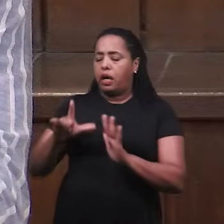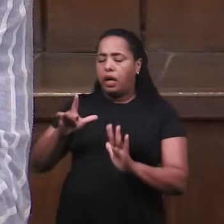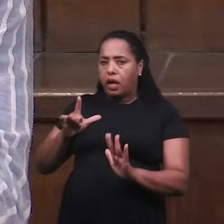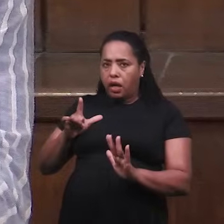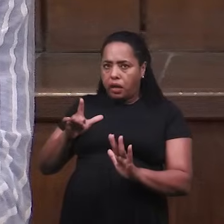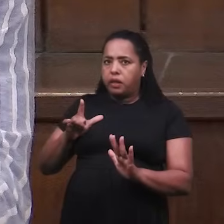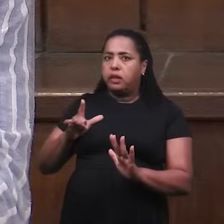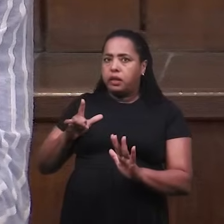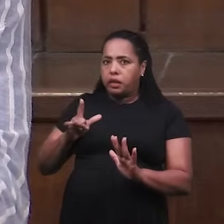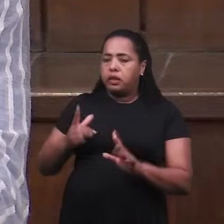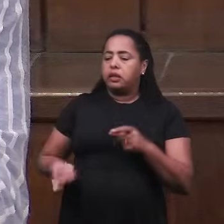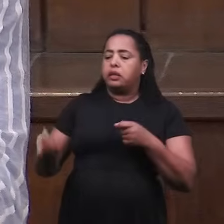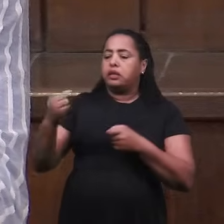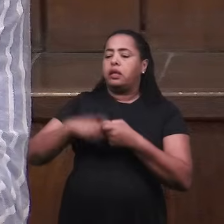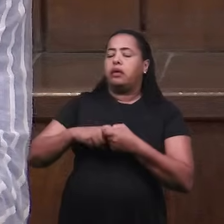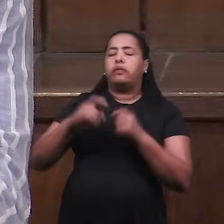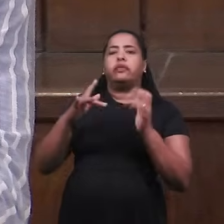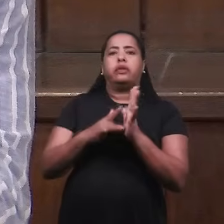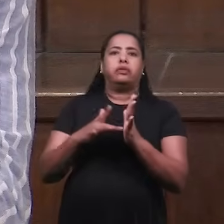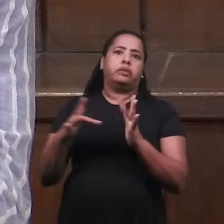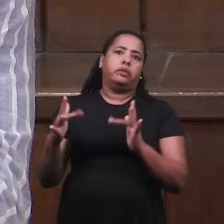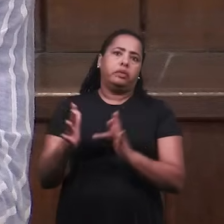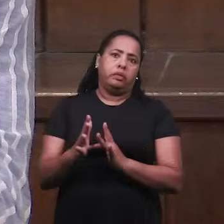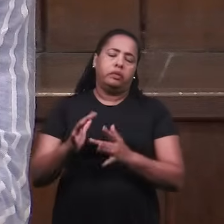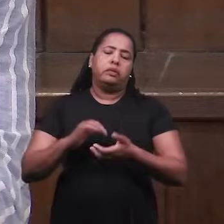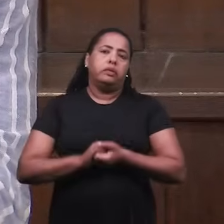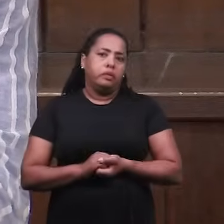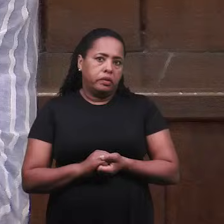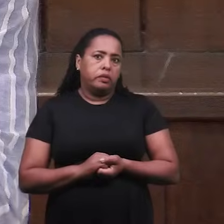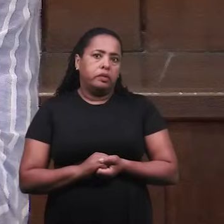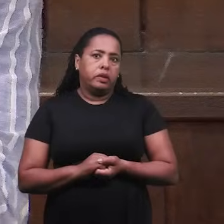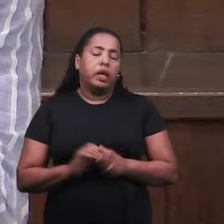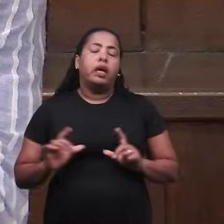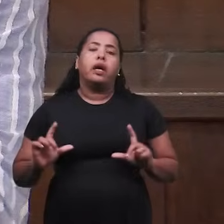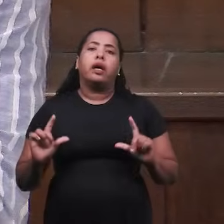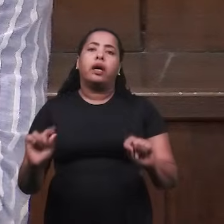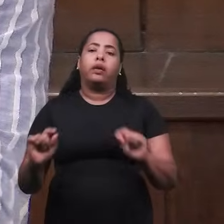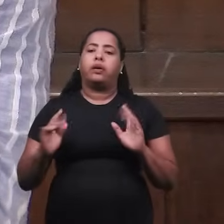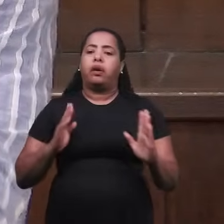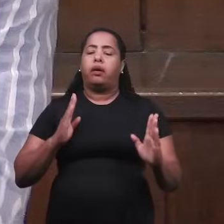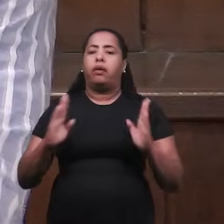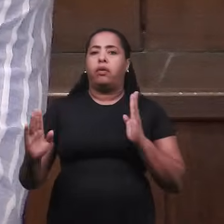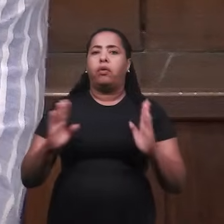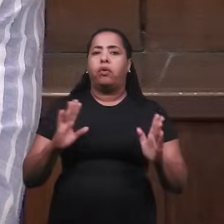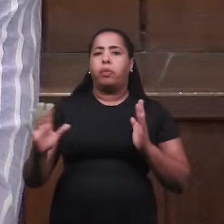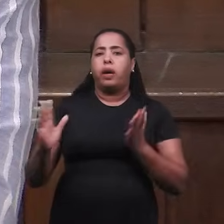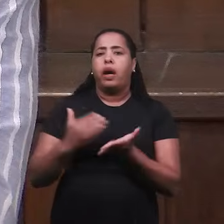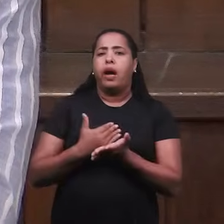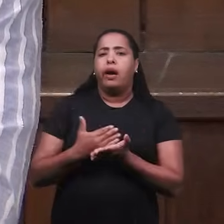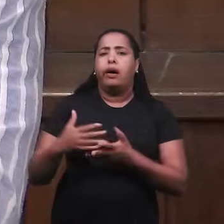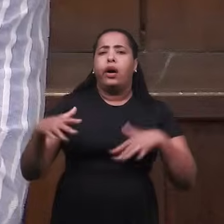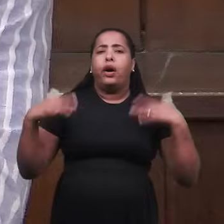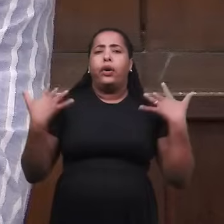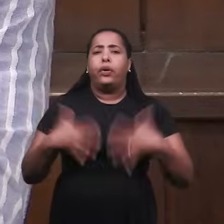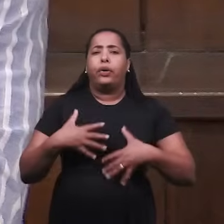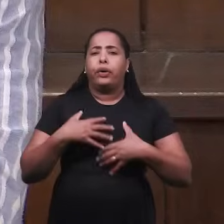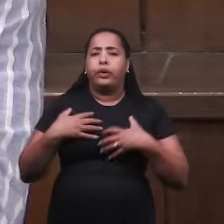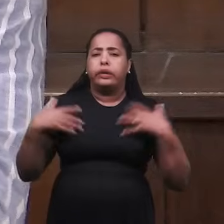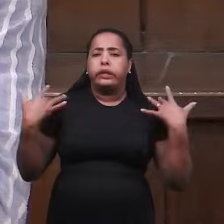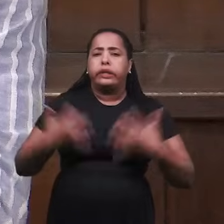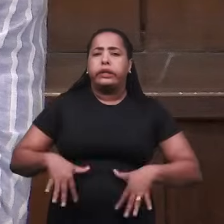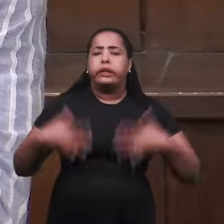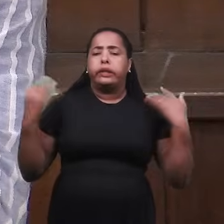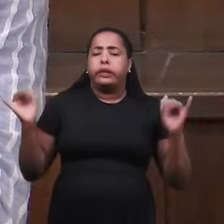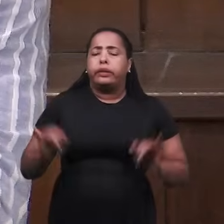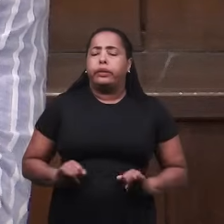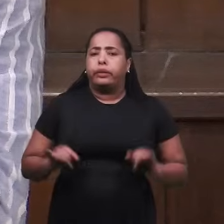antecedem a volta do Senhor Jesus, que é exatamente o momento do princípio das dores, né? E Antônio